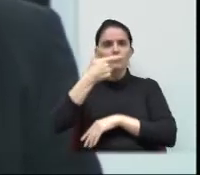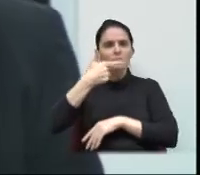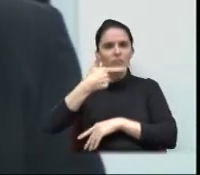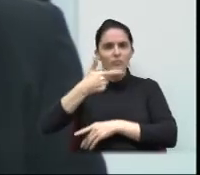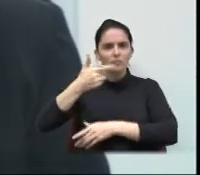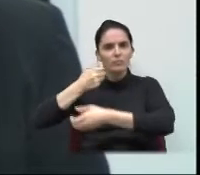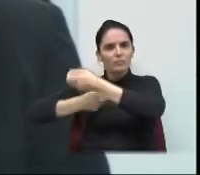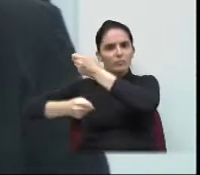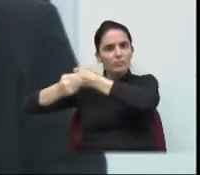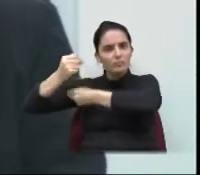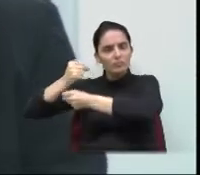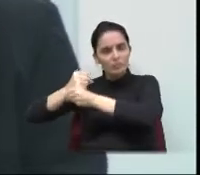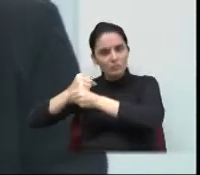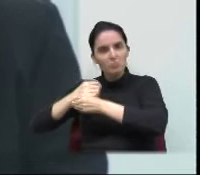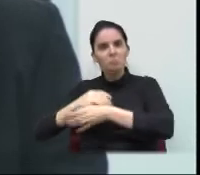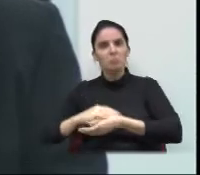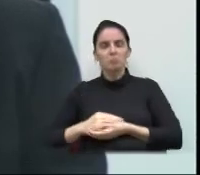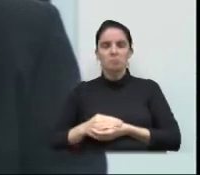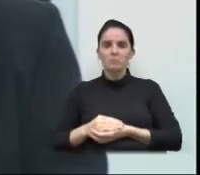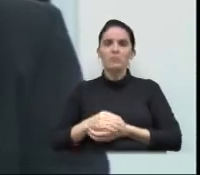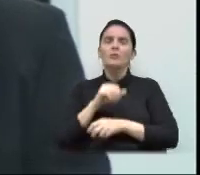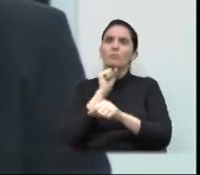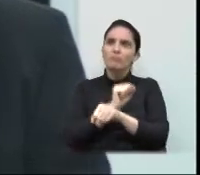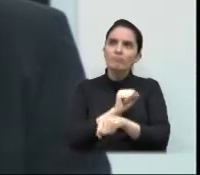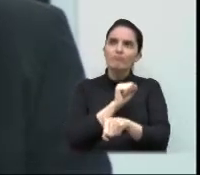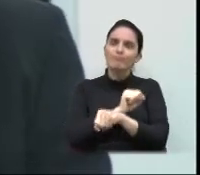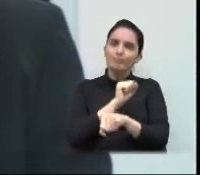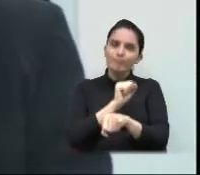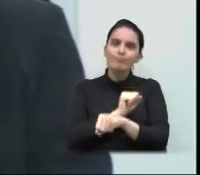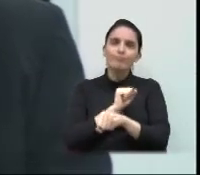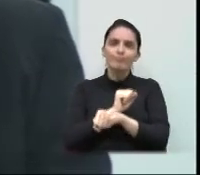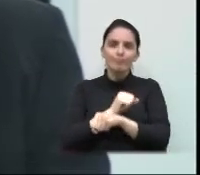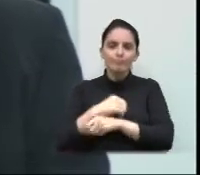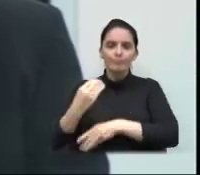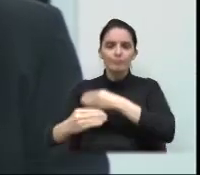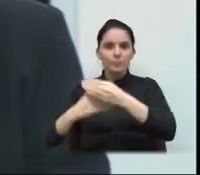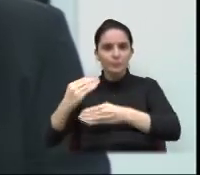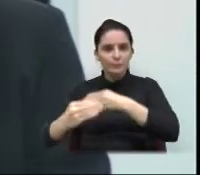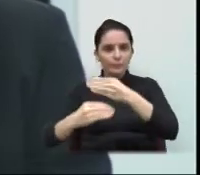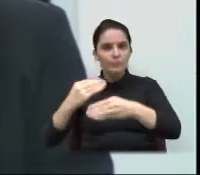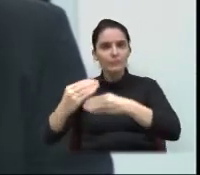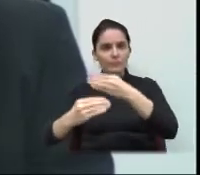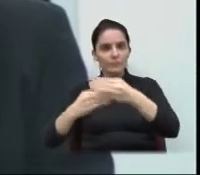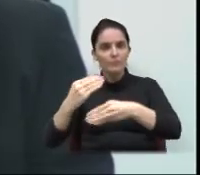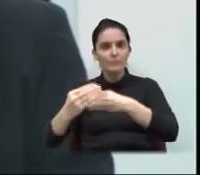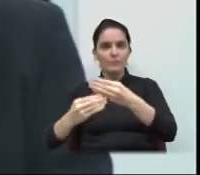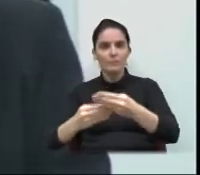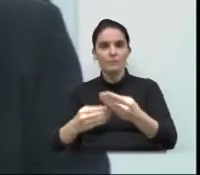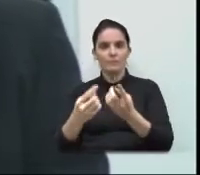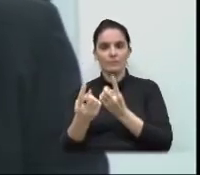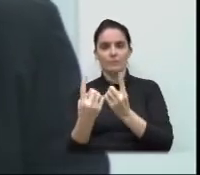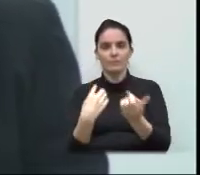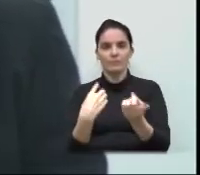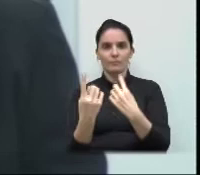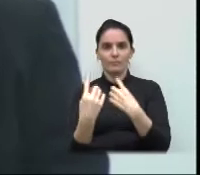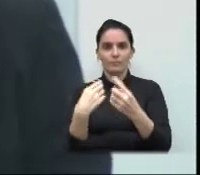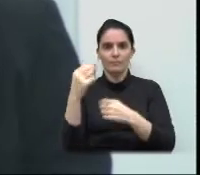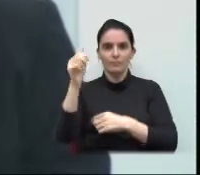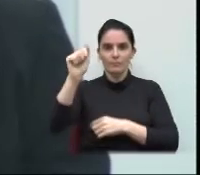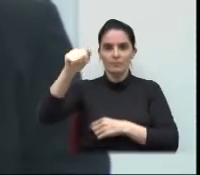anos moradores daquela região estão aguardando a continuidade ali da duplicação da Antônio de Luna,